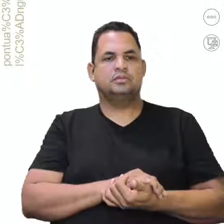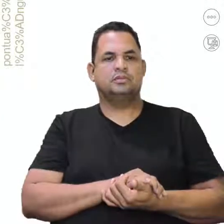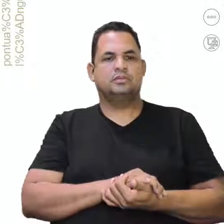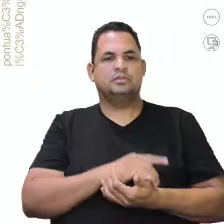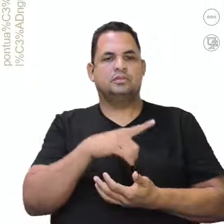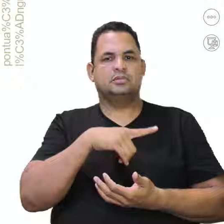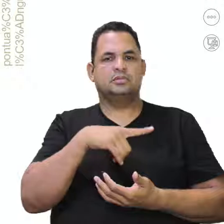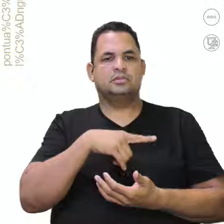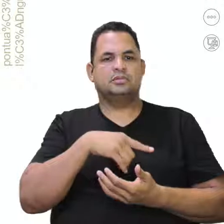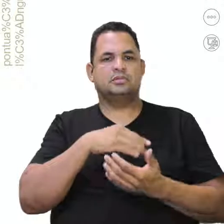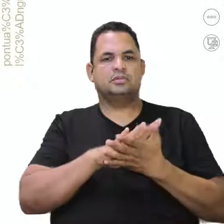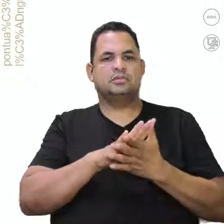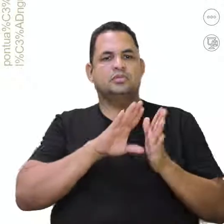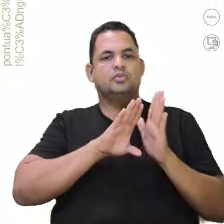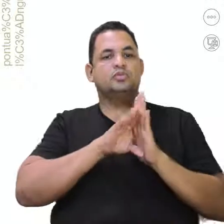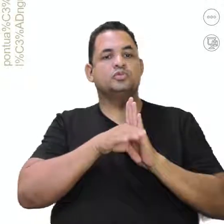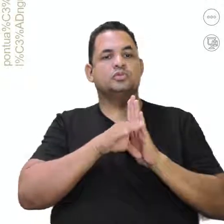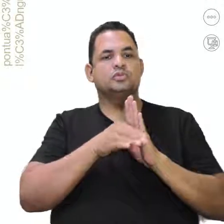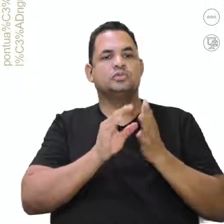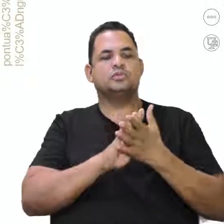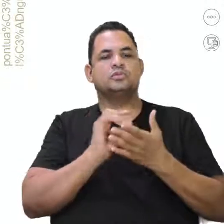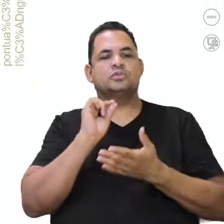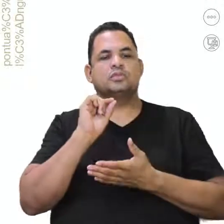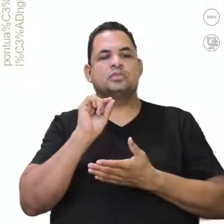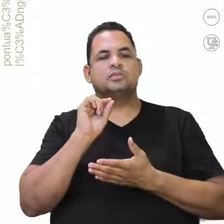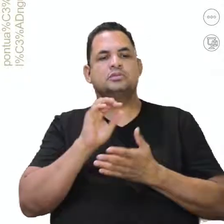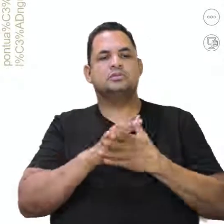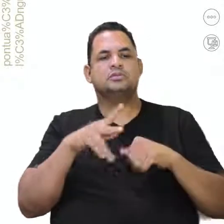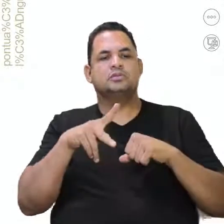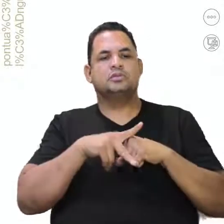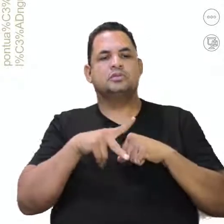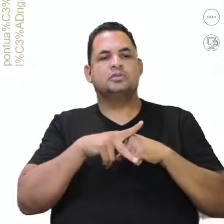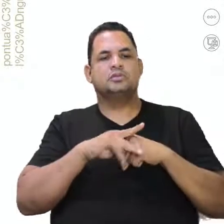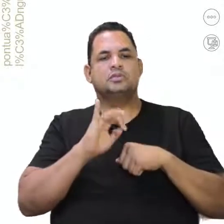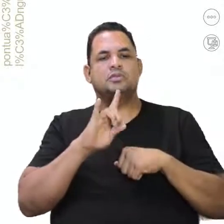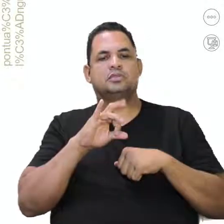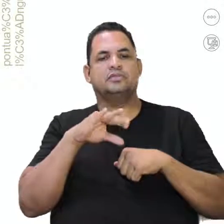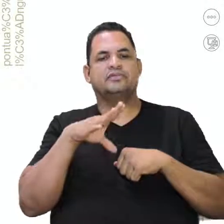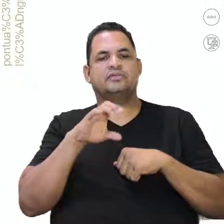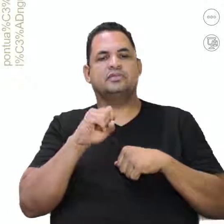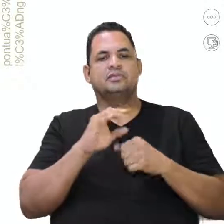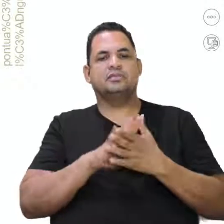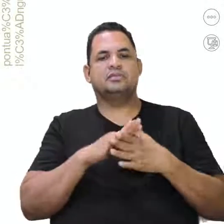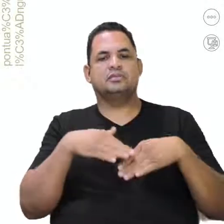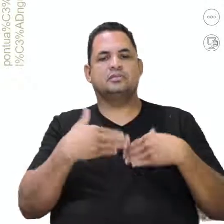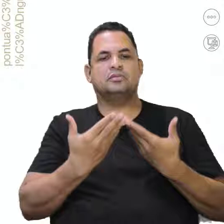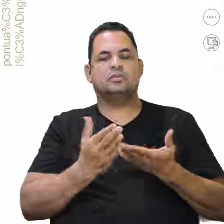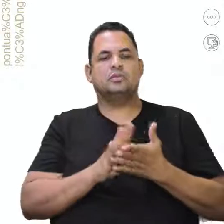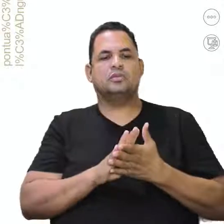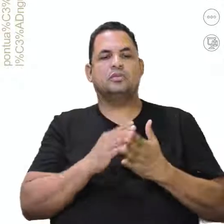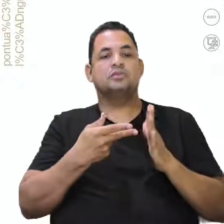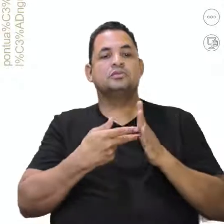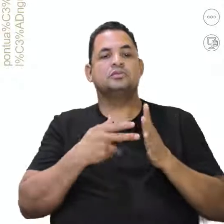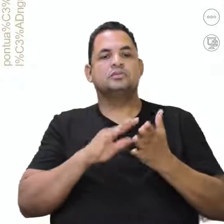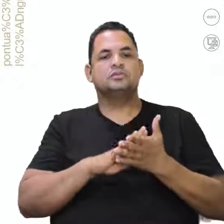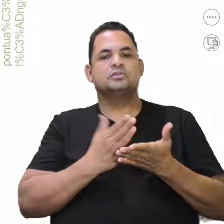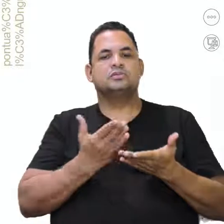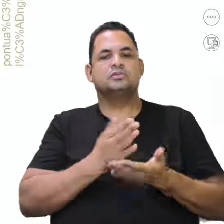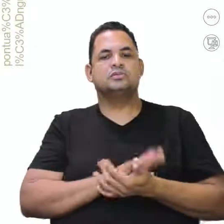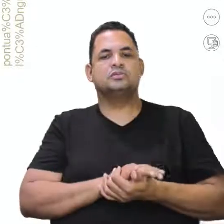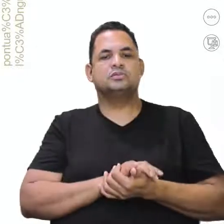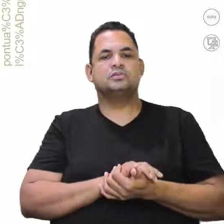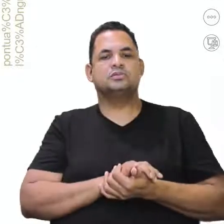Aqui nós temos uma definição do que são esses pronomes indefinidos. O que são eles, segundo a gramática? Os